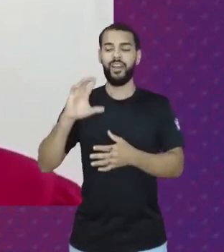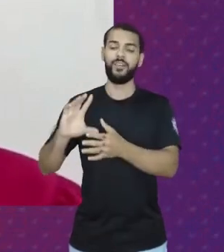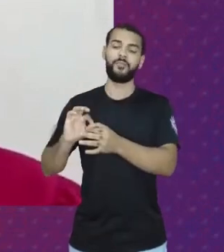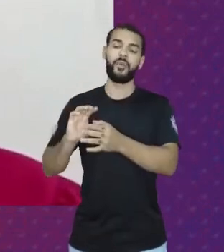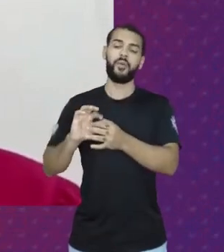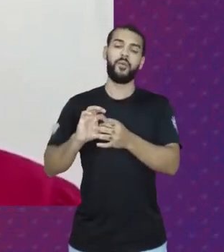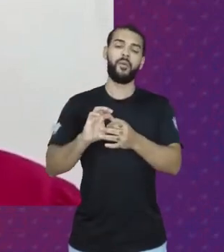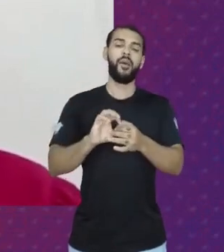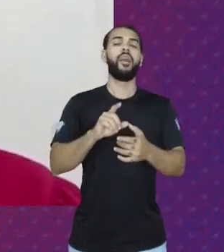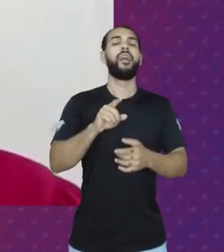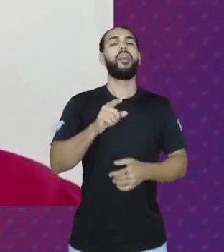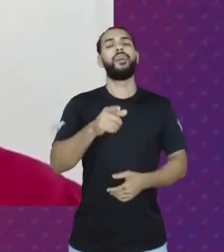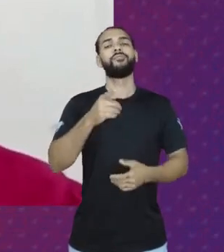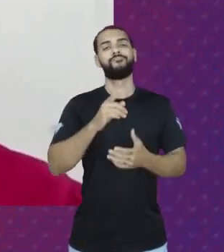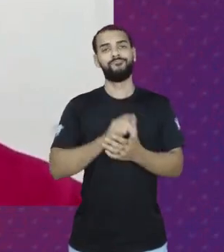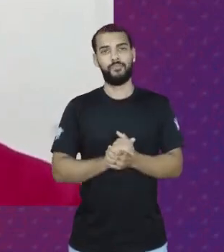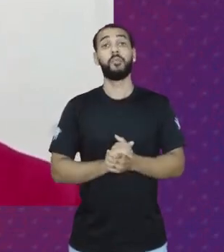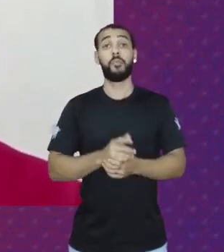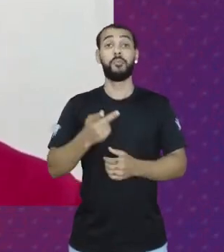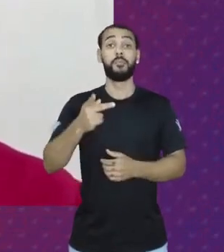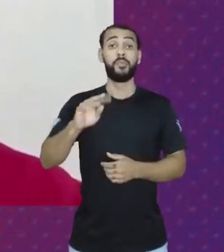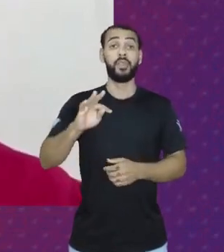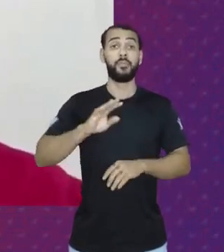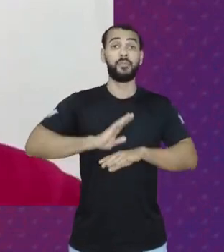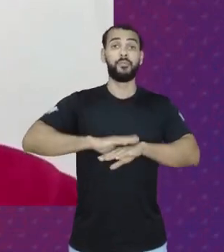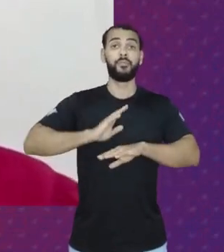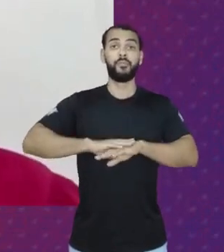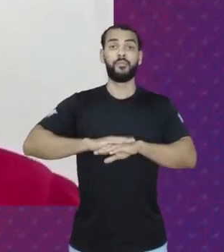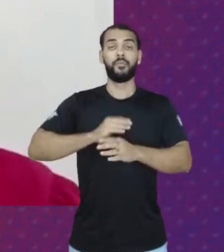que o PT, de maneira pioneira,